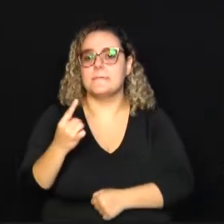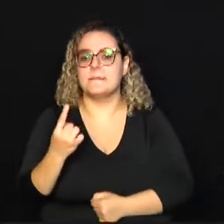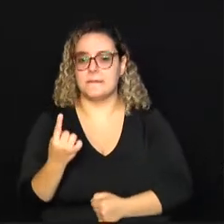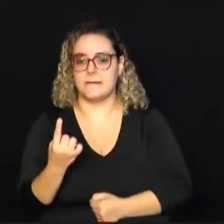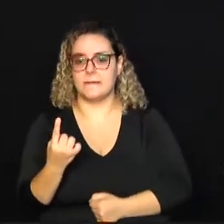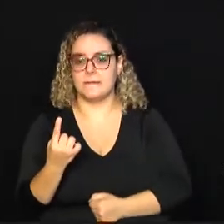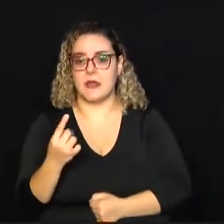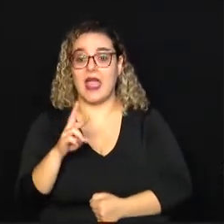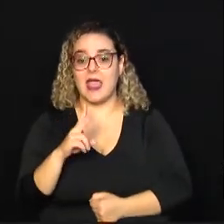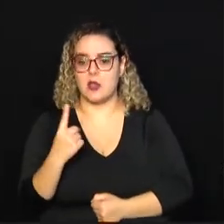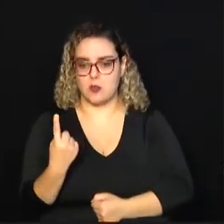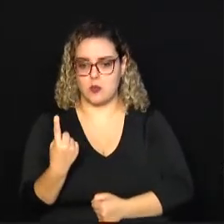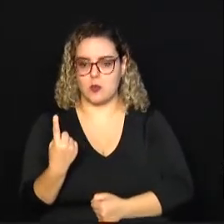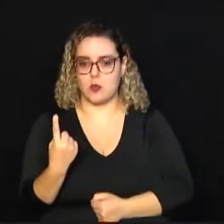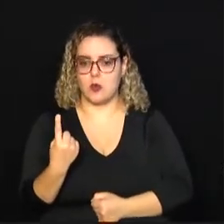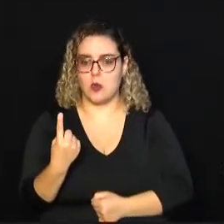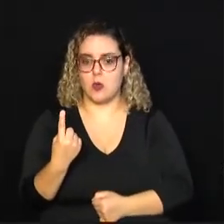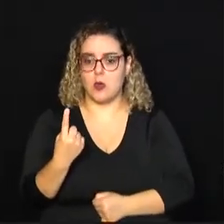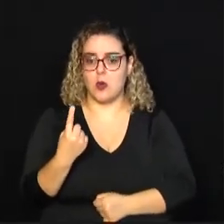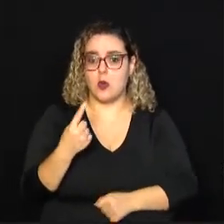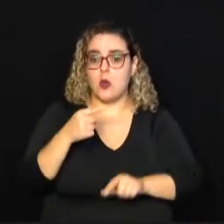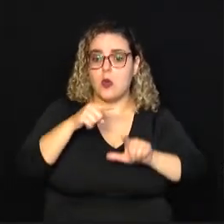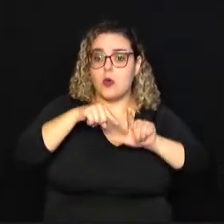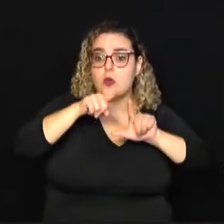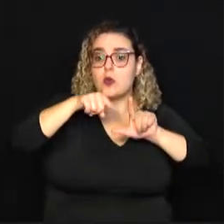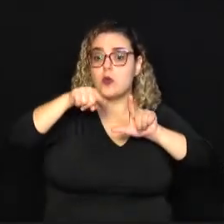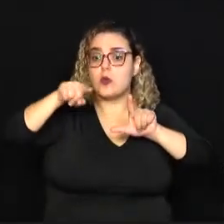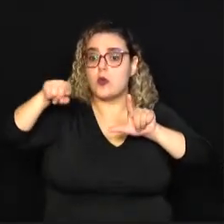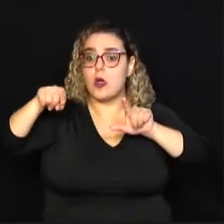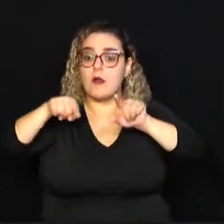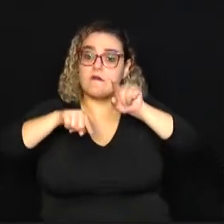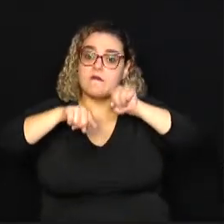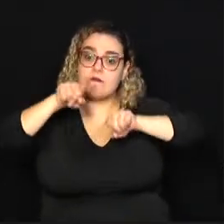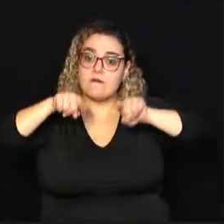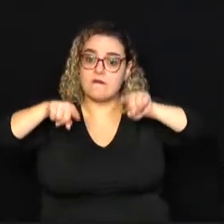variante conseguiu passar a ser a variante que era